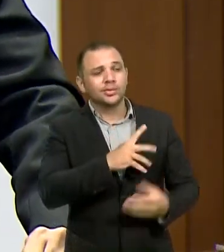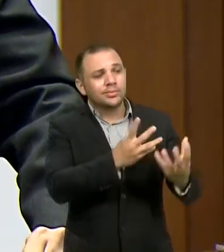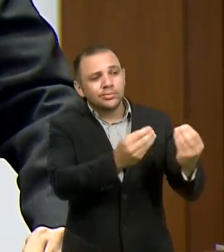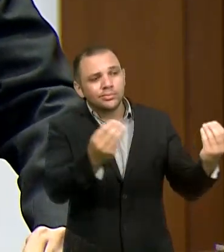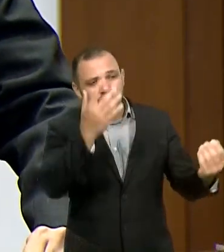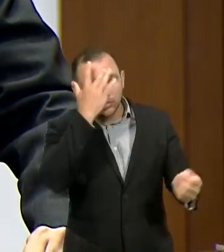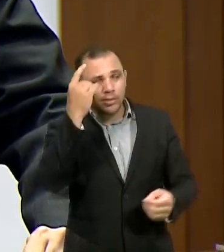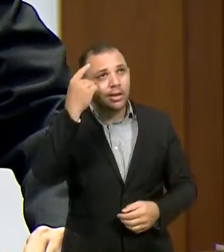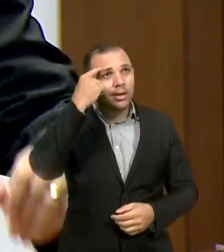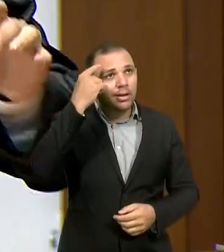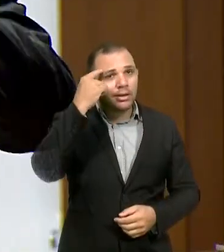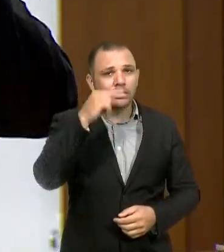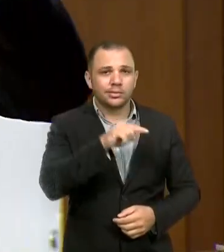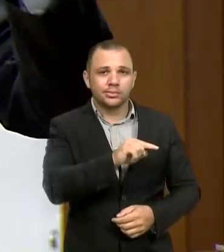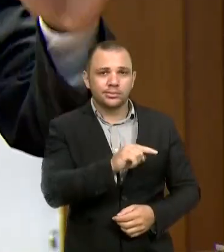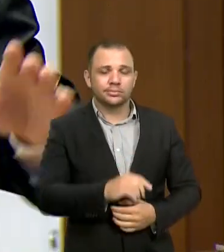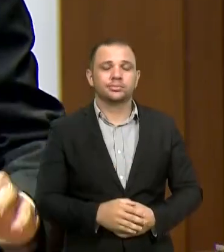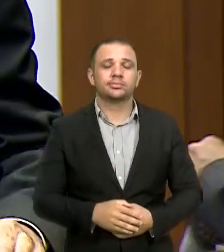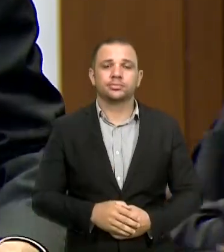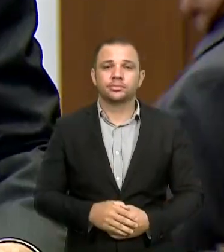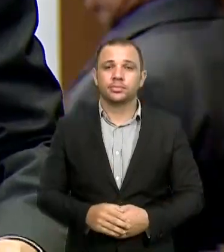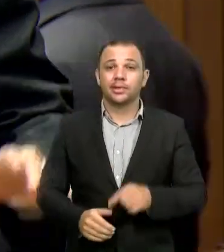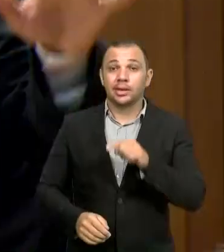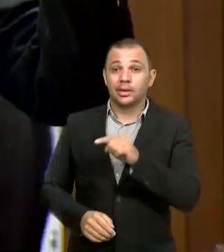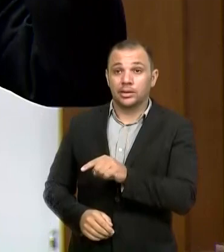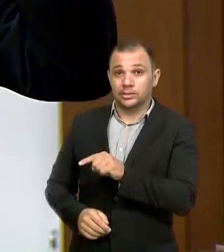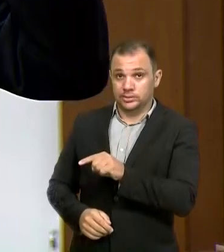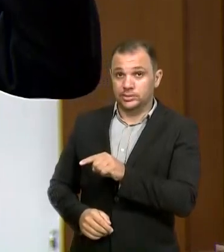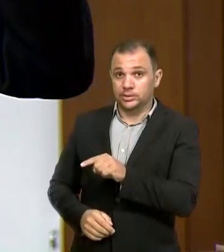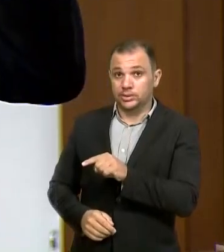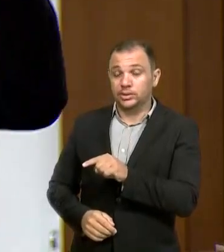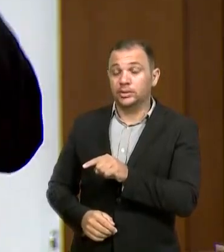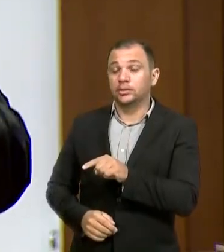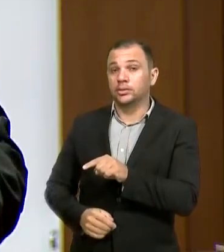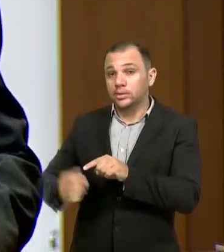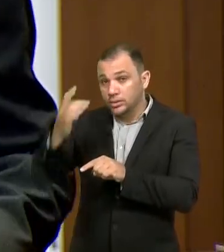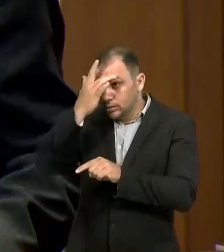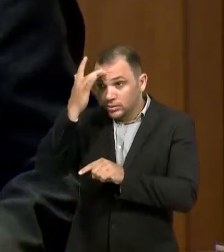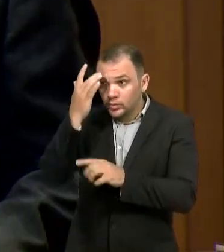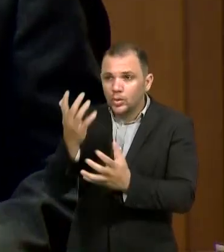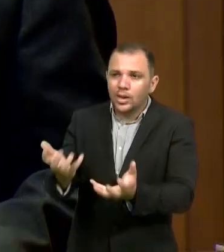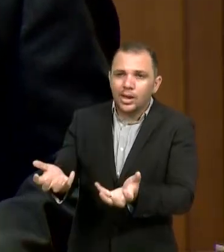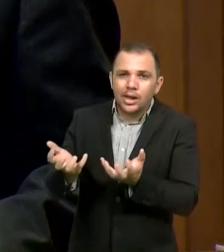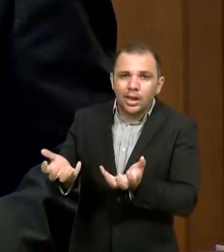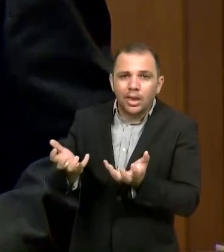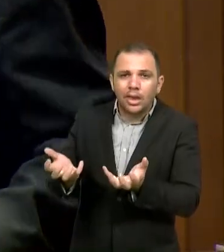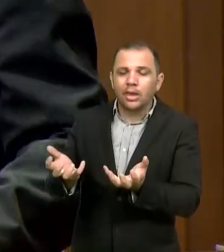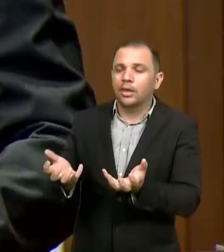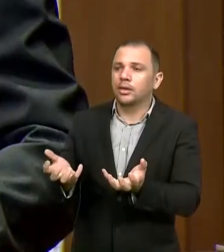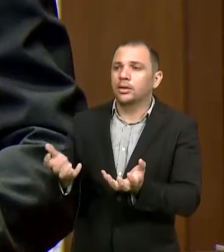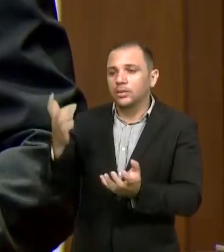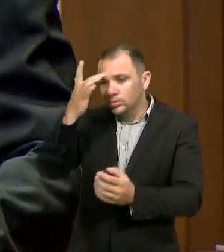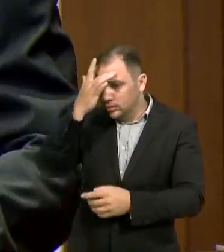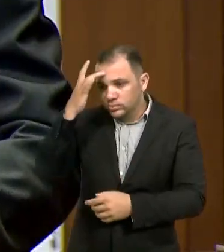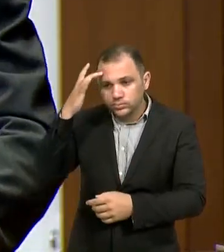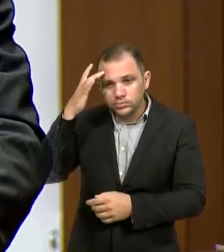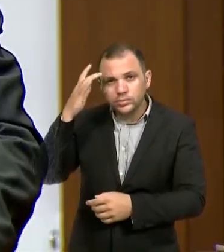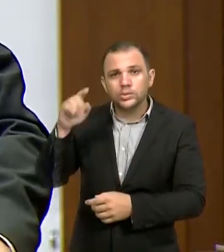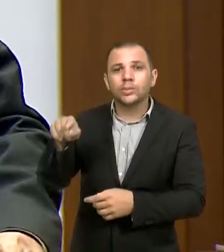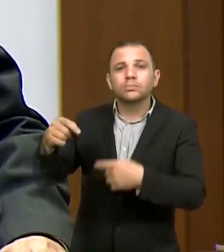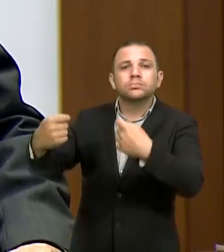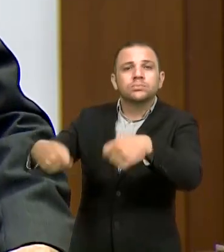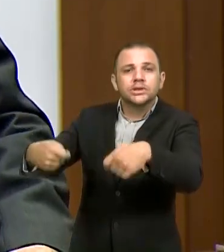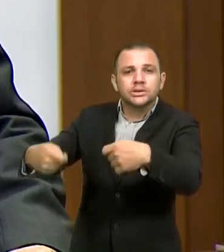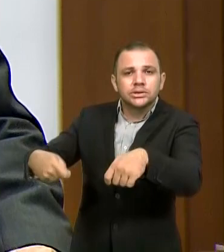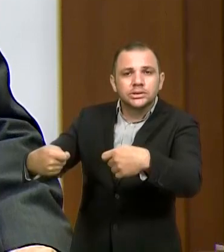outro. No Brasil real, o que as pessoas almejam O que as pessoas